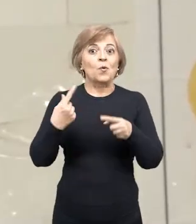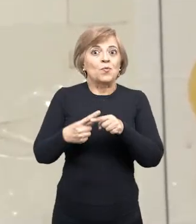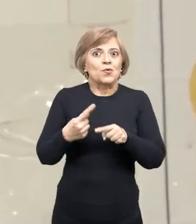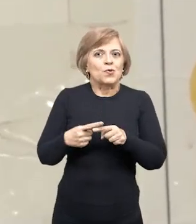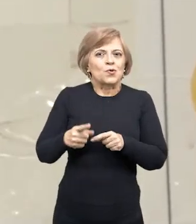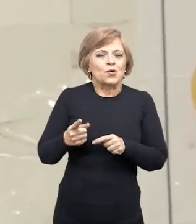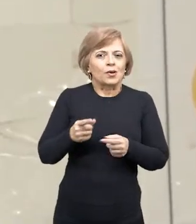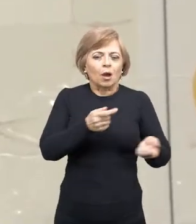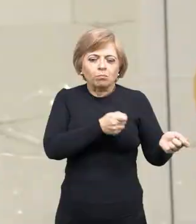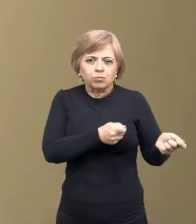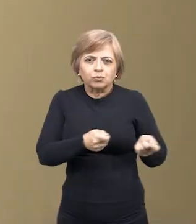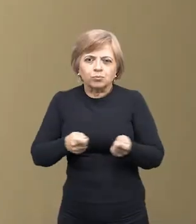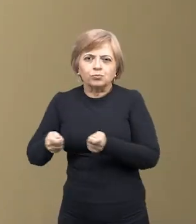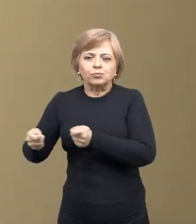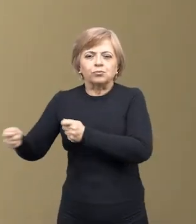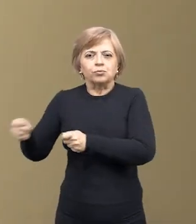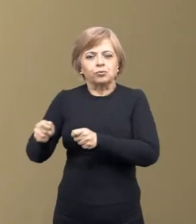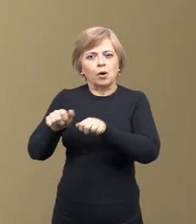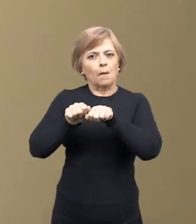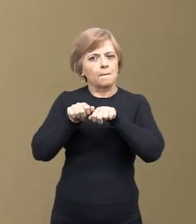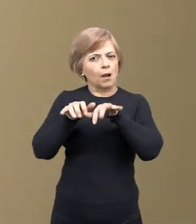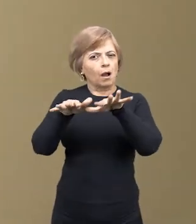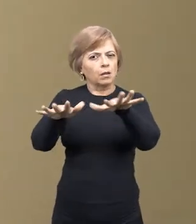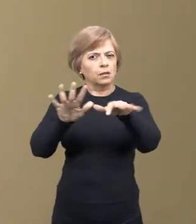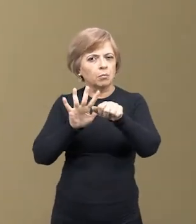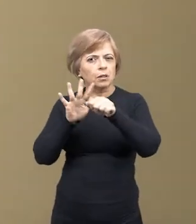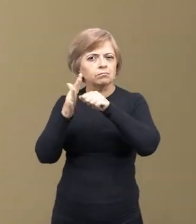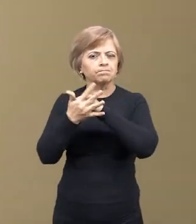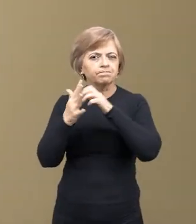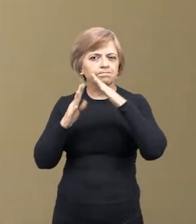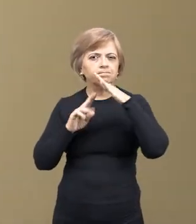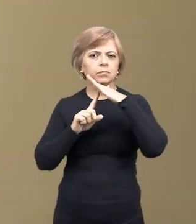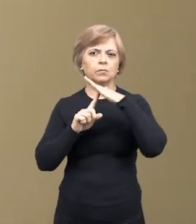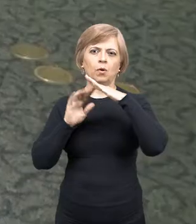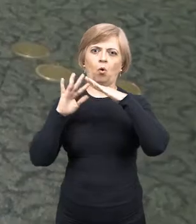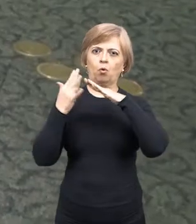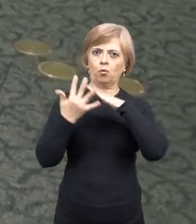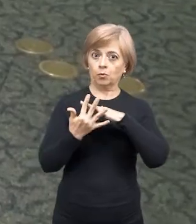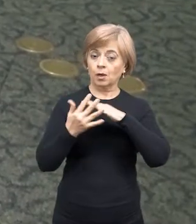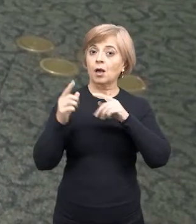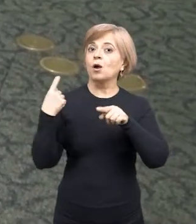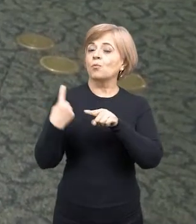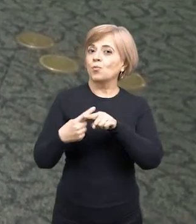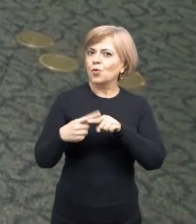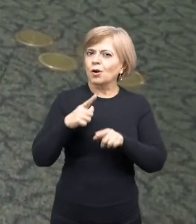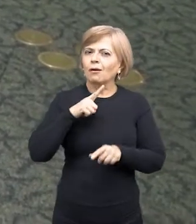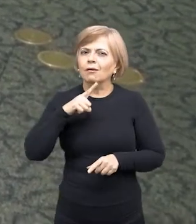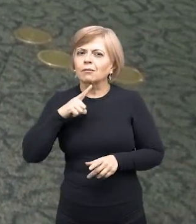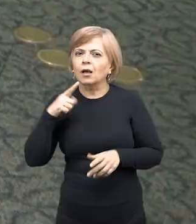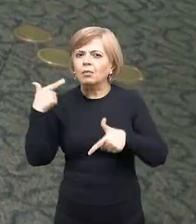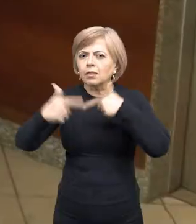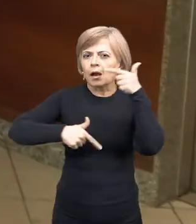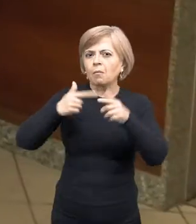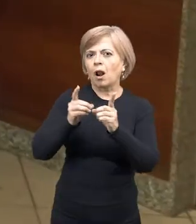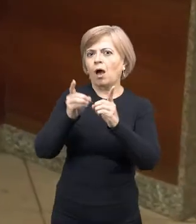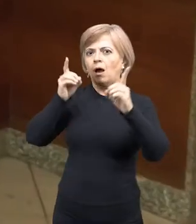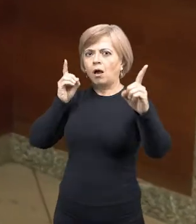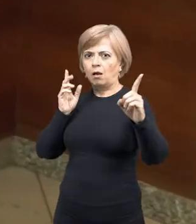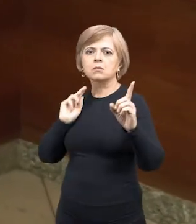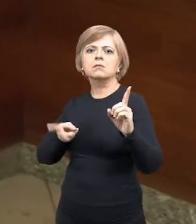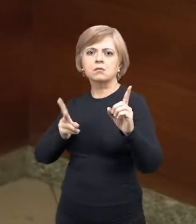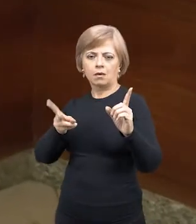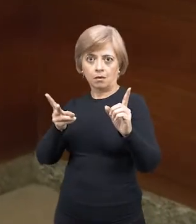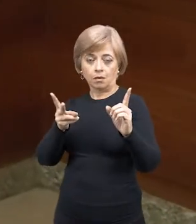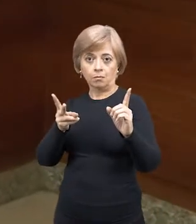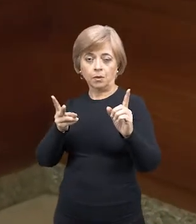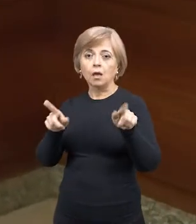quarentena da pandemia do novo coronavírus, tem parte do seu quadro de servidores trabalhando remotamente e outra